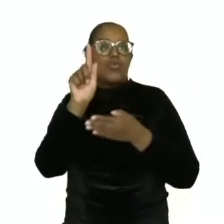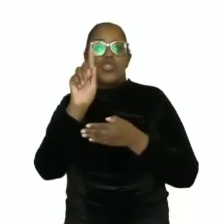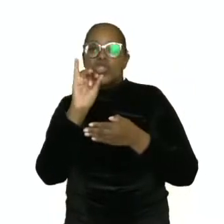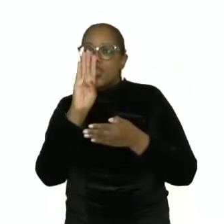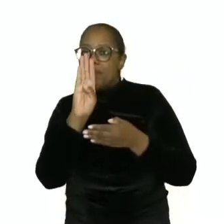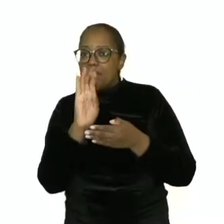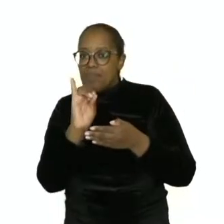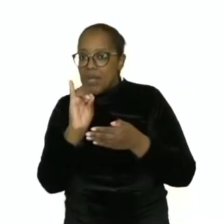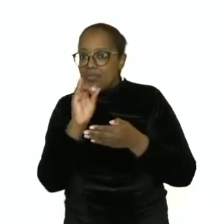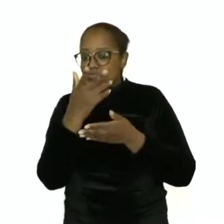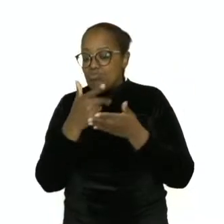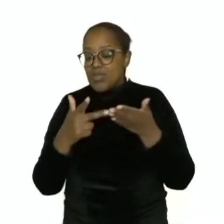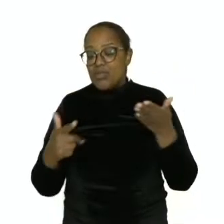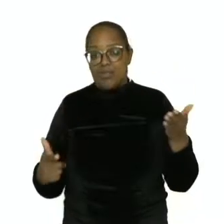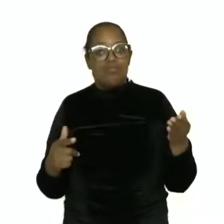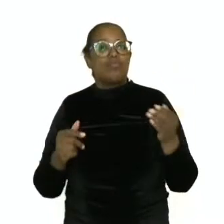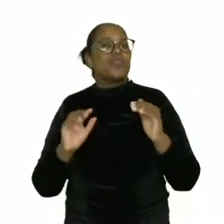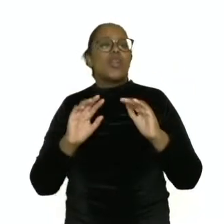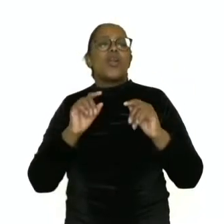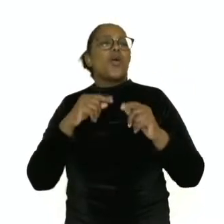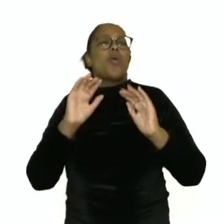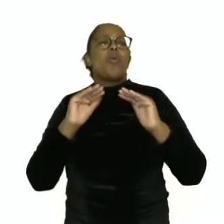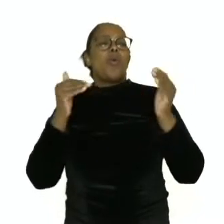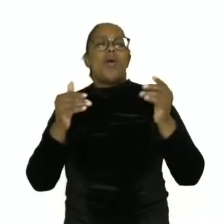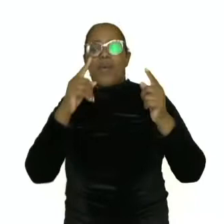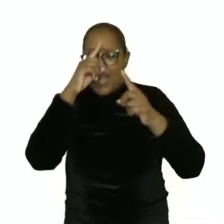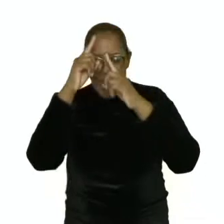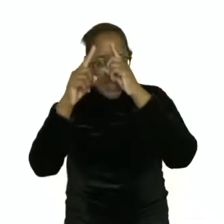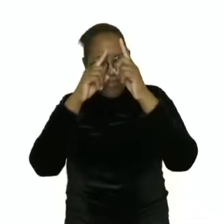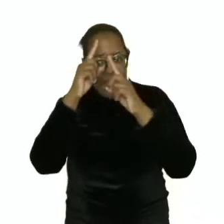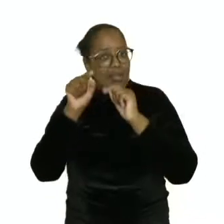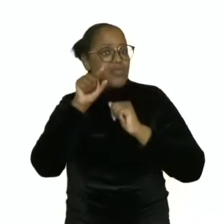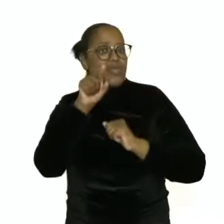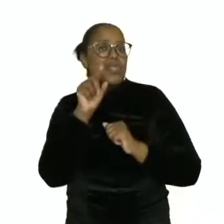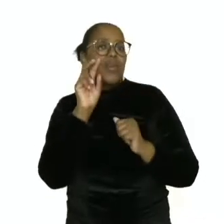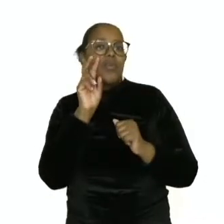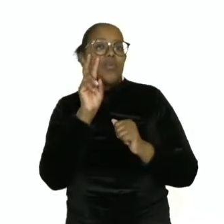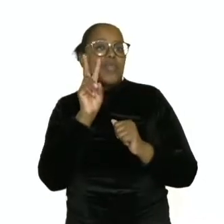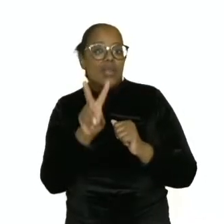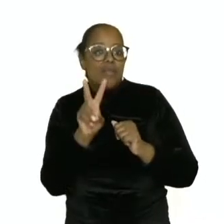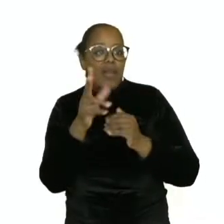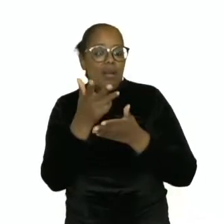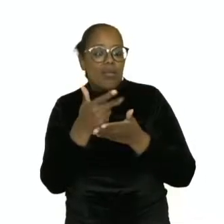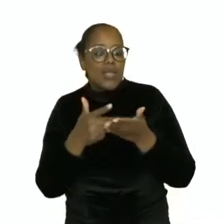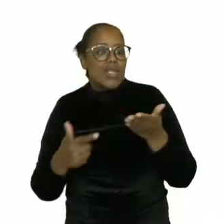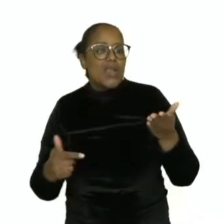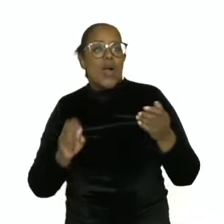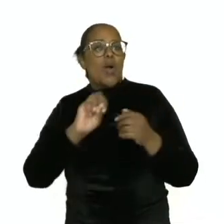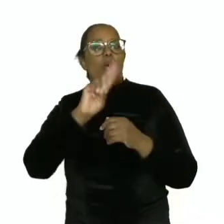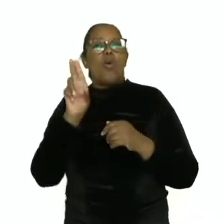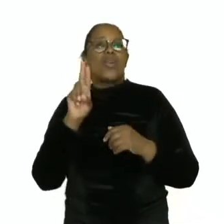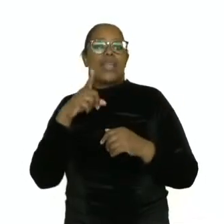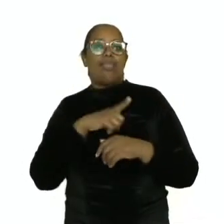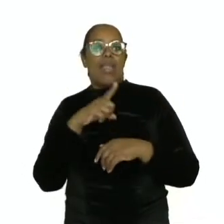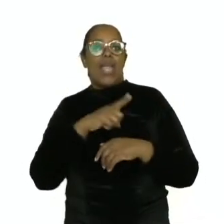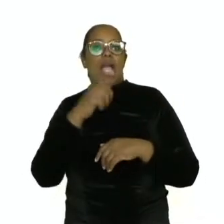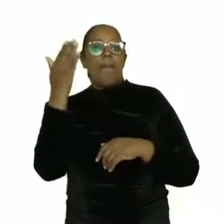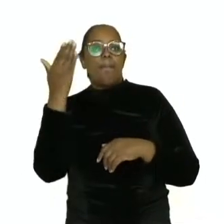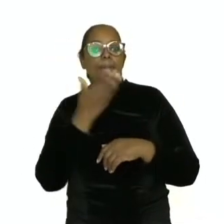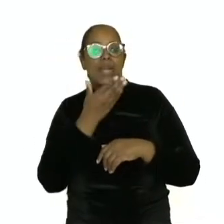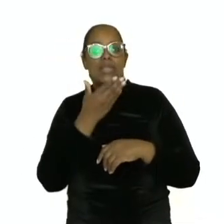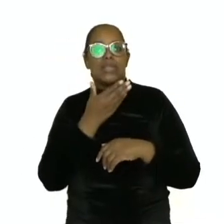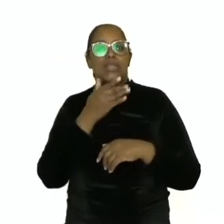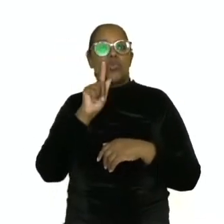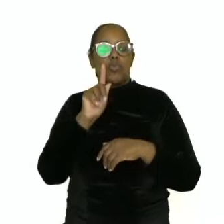E aí? Qual que é a ideia de vocês quando abrem um gibi para ler ou que tem aí a presença de uma história em quadrinhos como